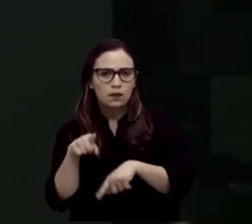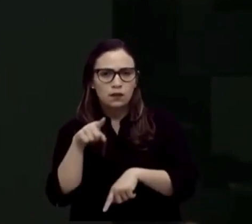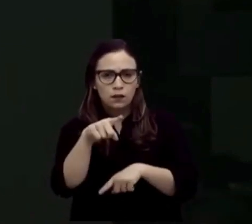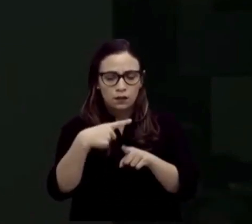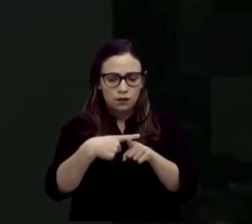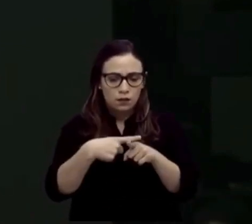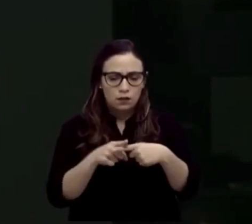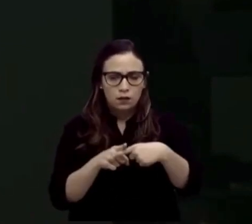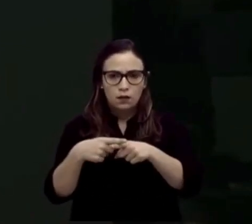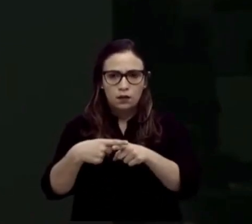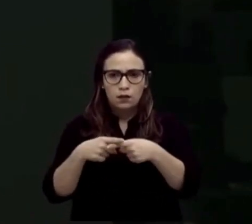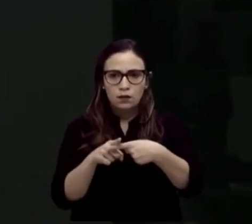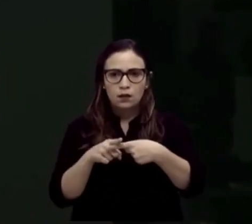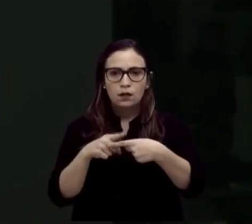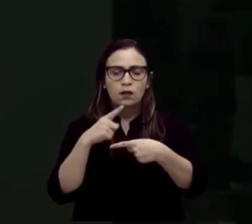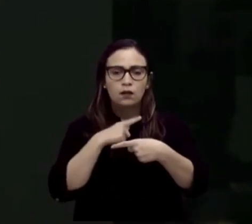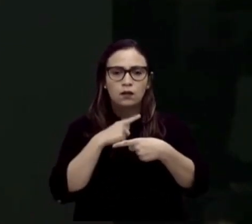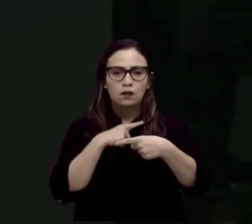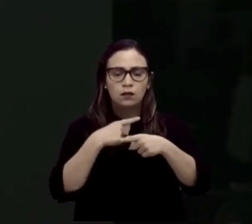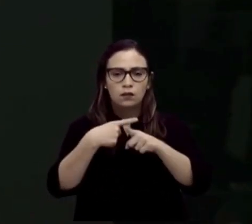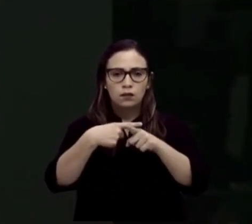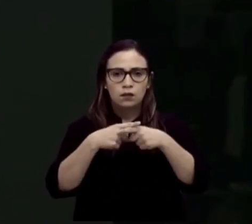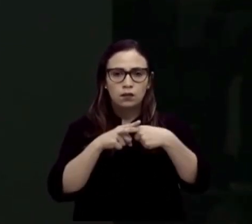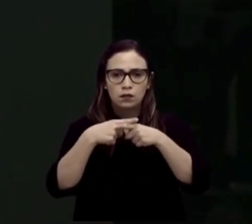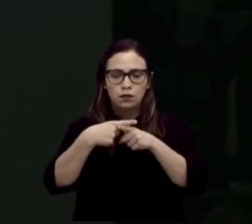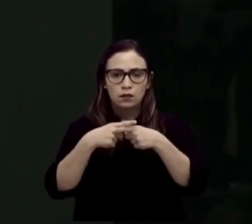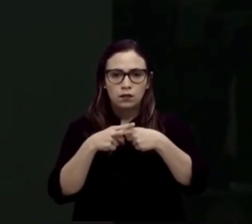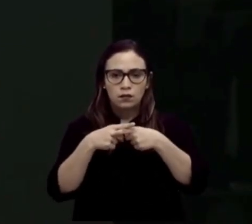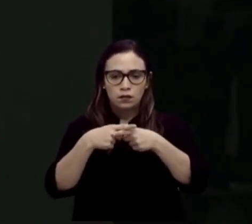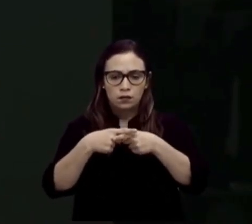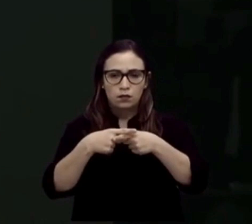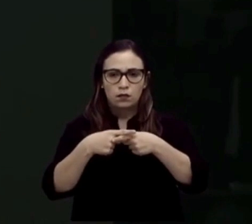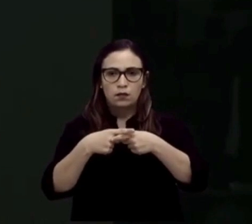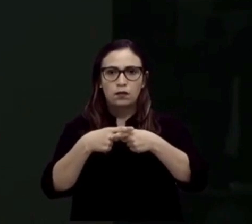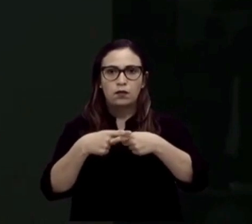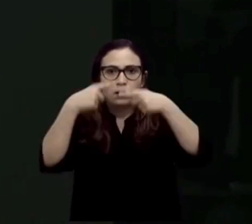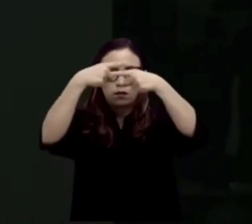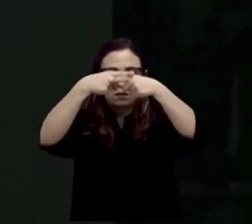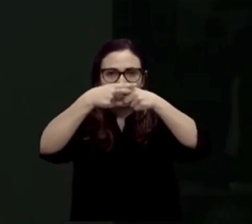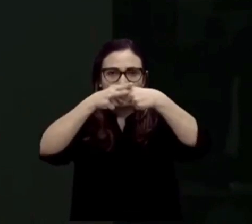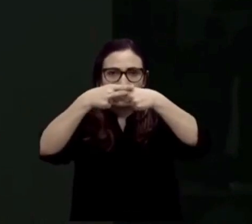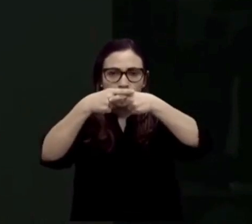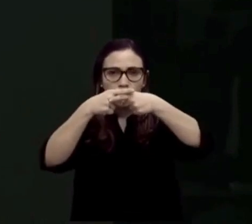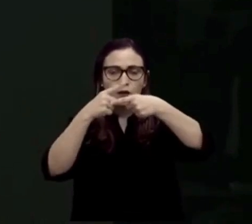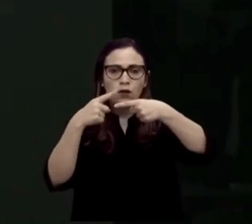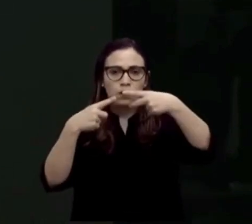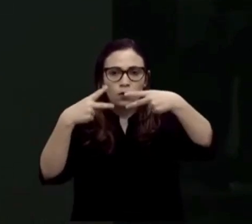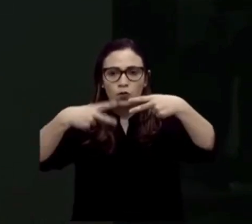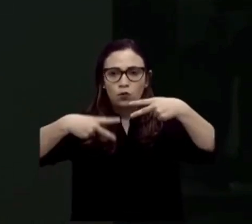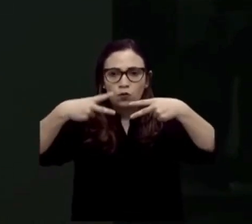catraca dupla, é uma roleta em cima da outra, e essa